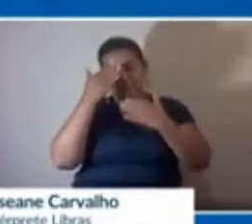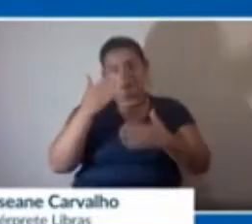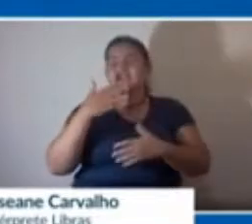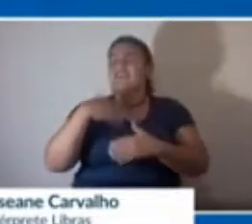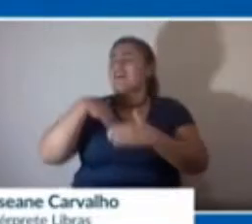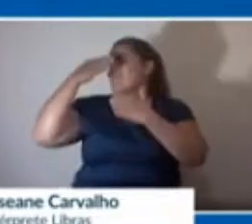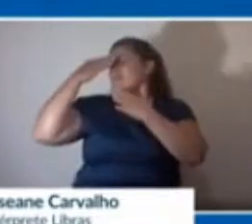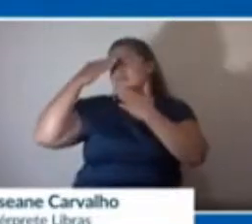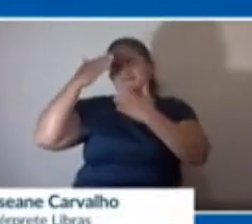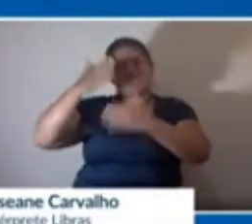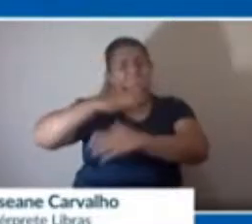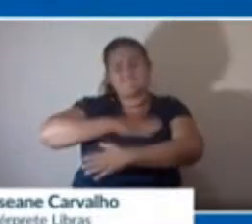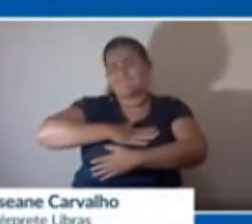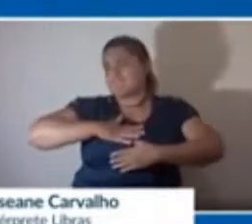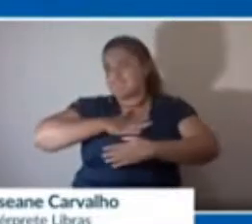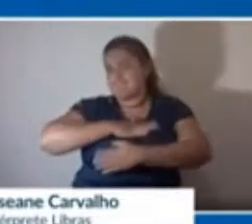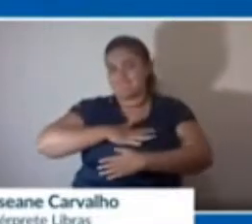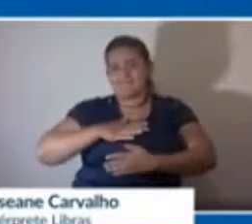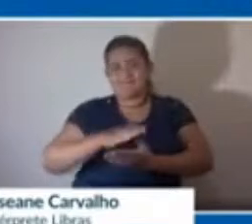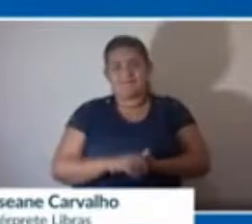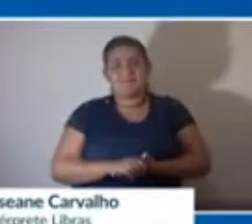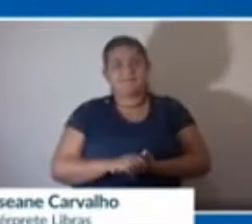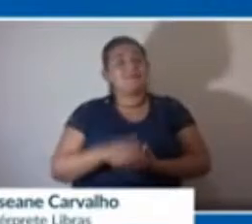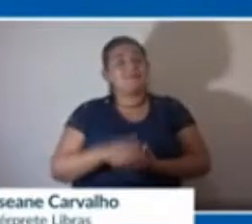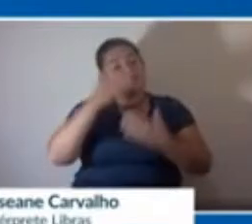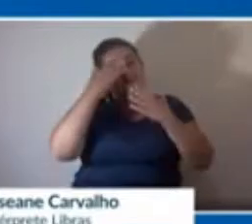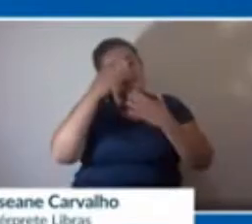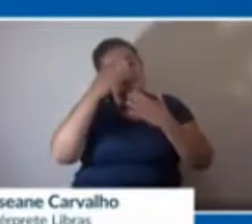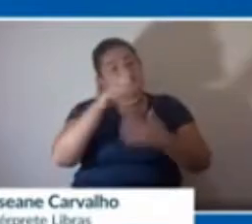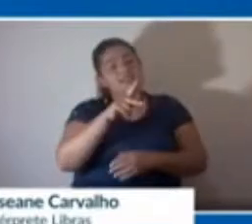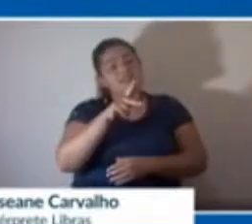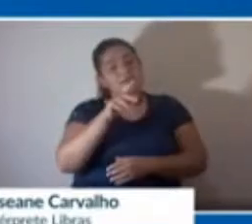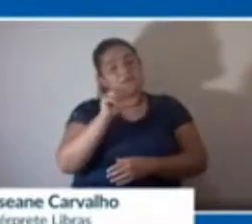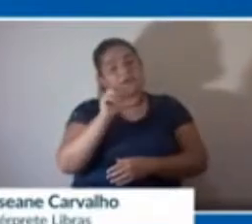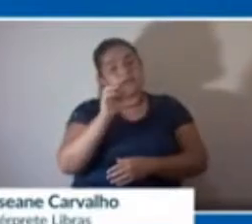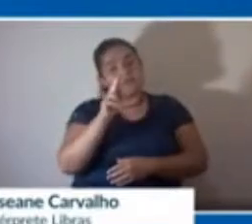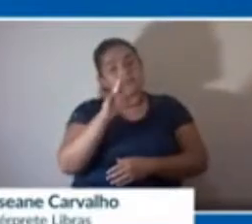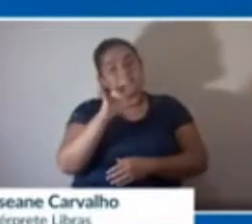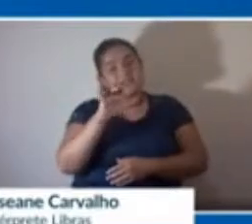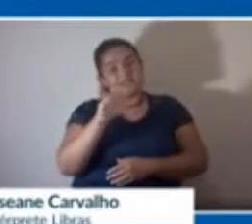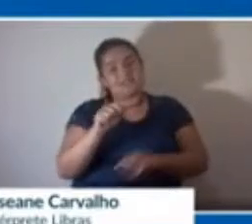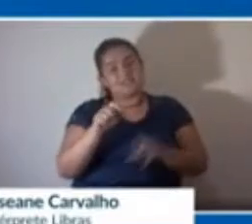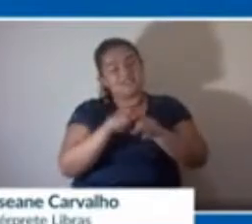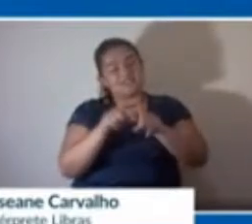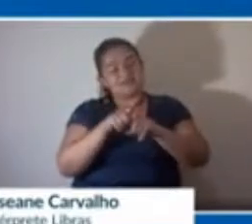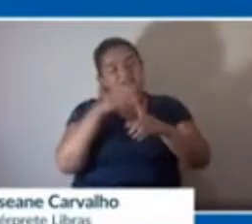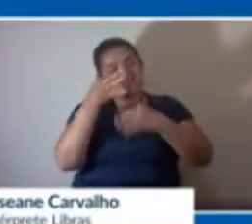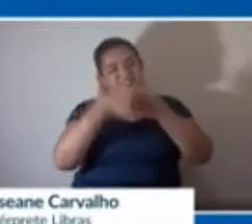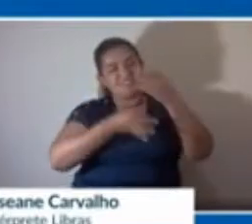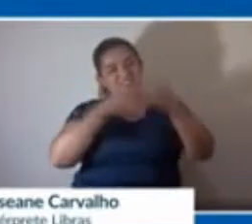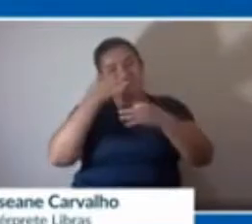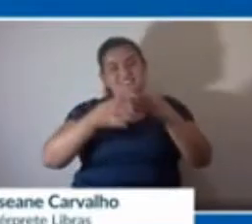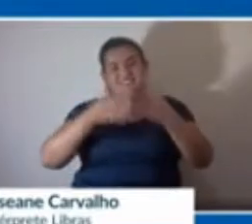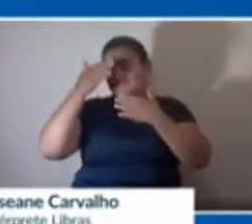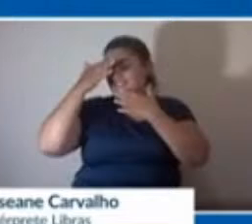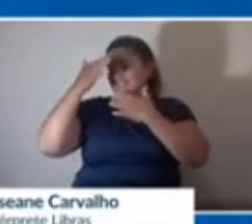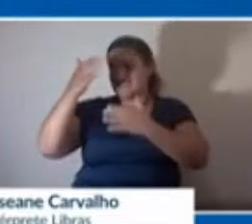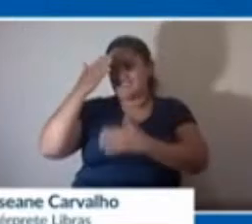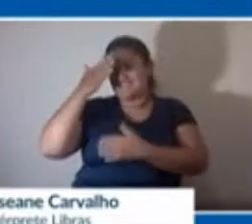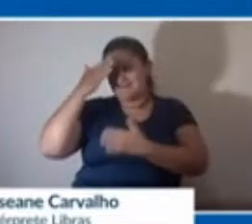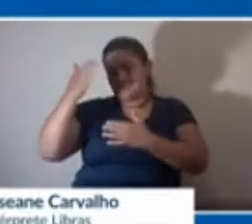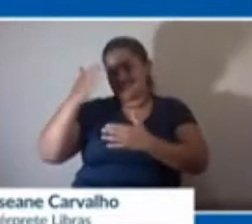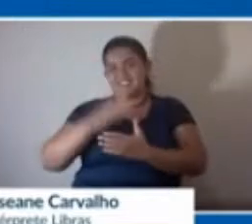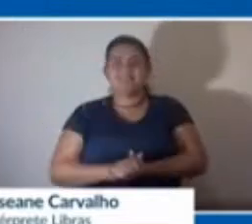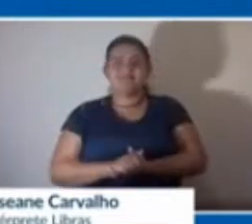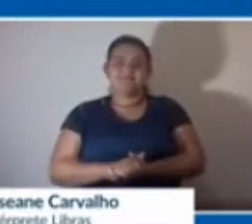um prazer. Obrigada também, Patrícia, pelas suas contribuições. Eu que agradeço, hein? Obrigada a vocês.